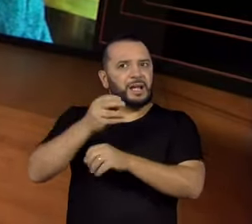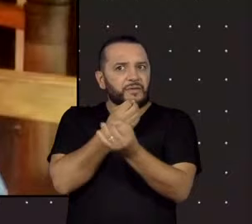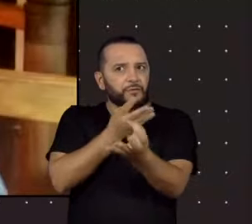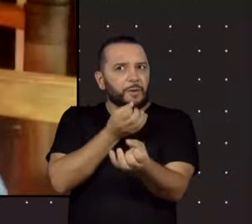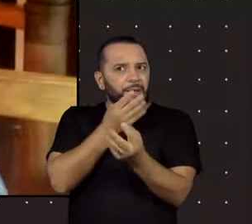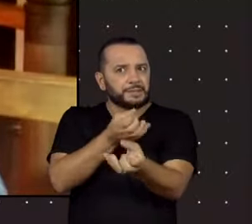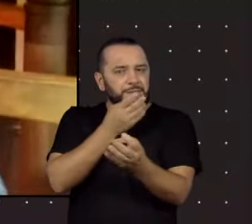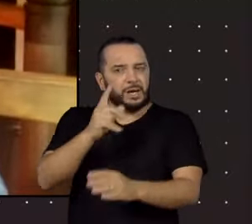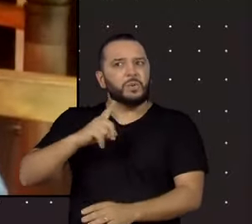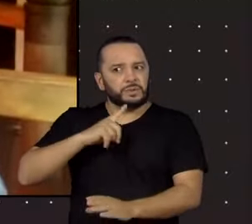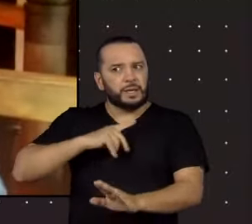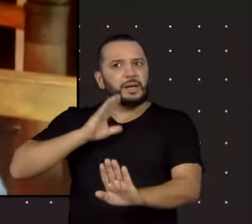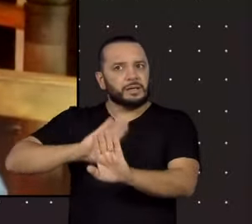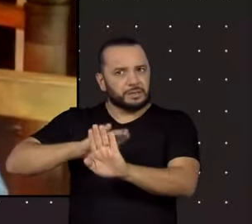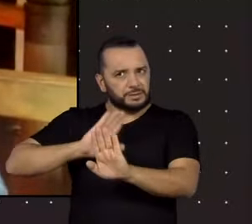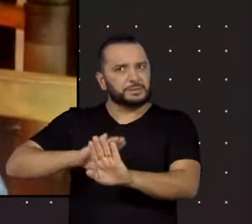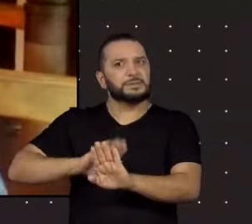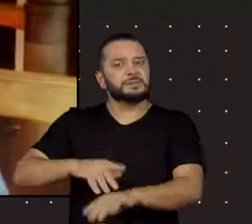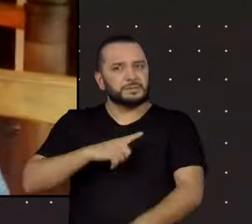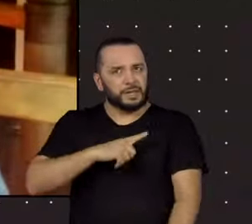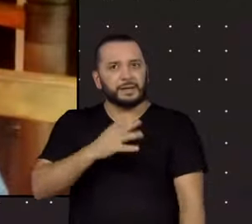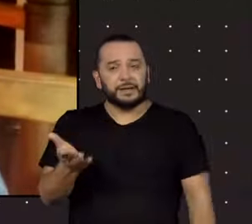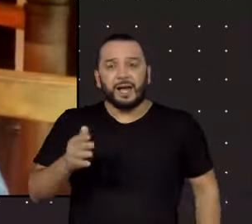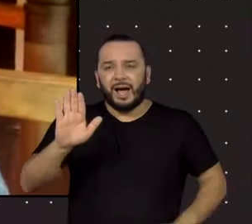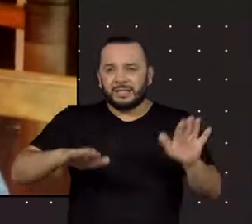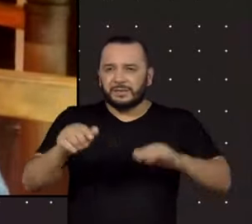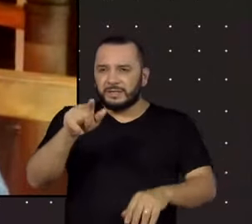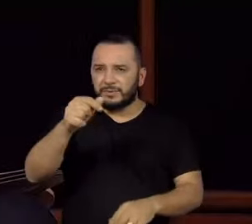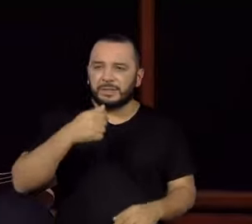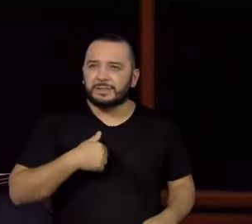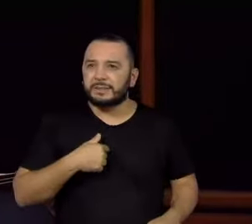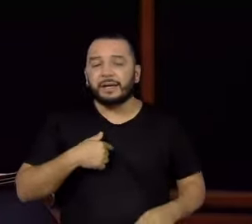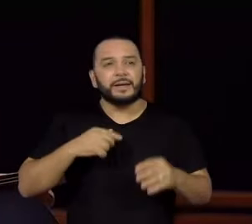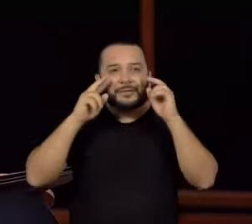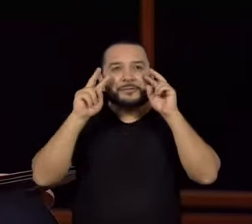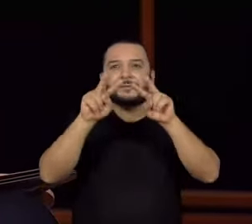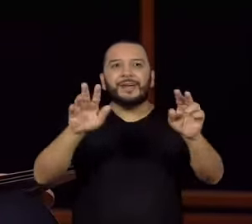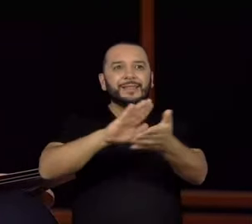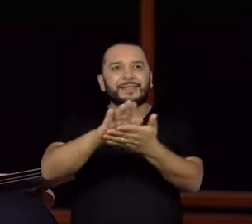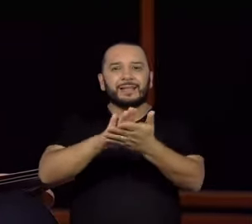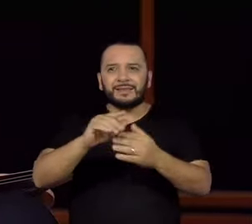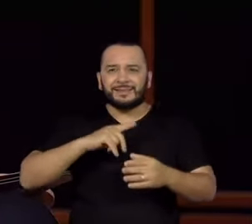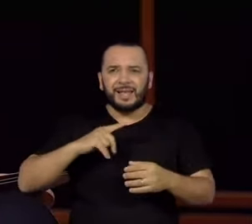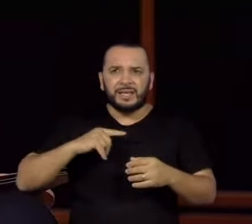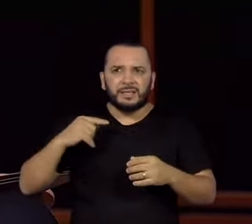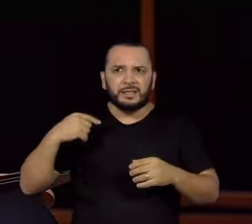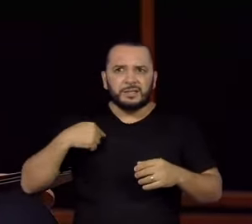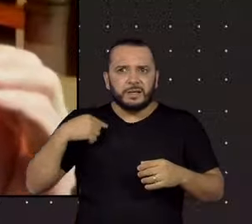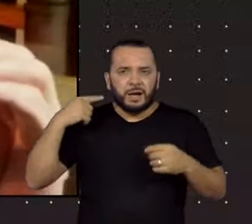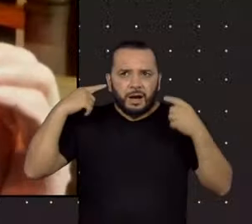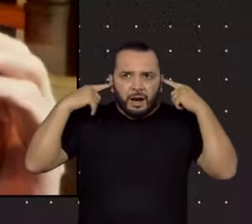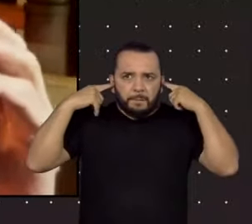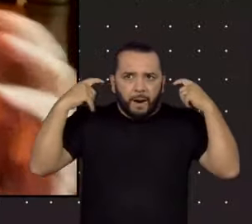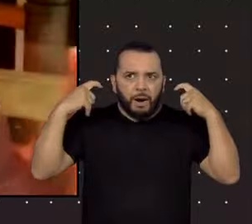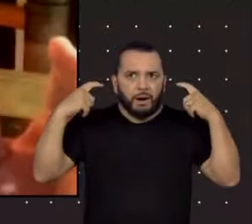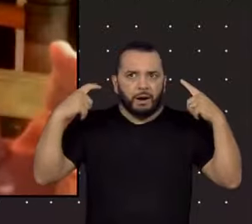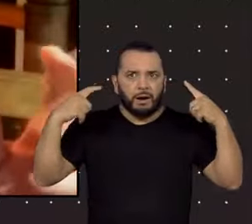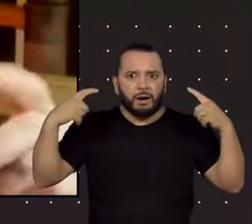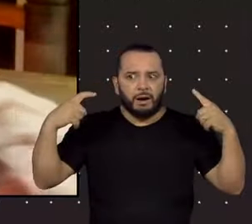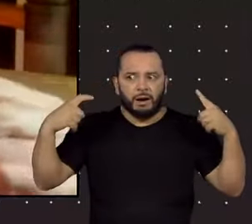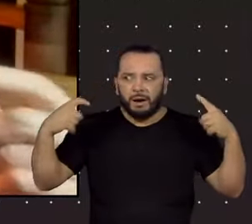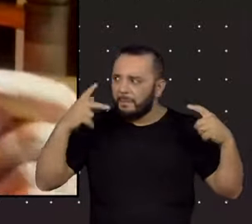está na imagem nem no texto, né? Esse poder semântico da música é uma coisa